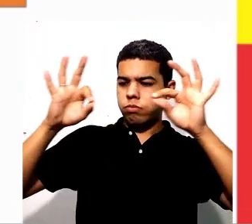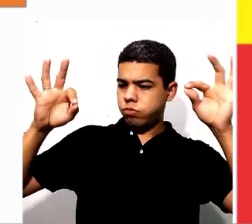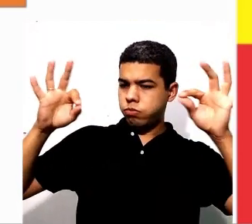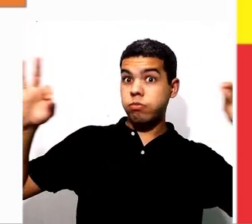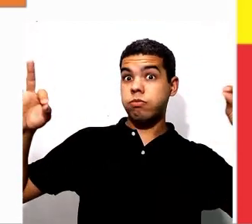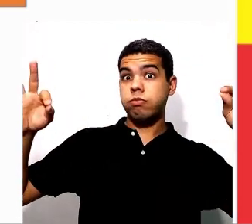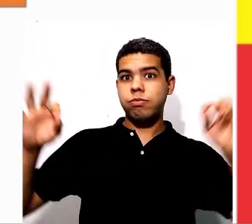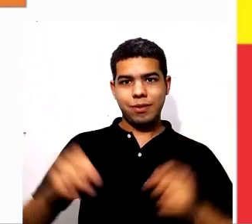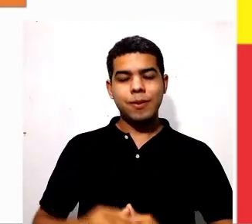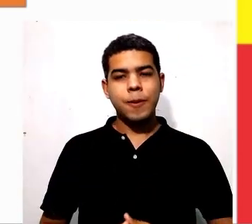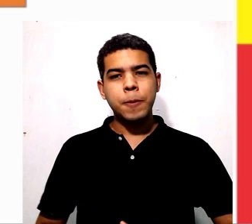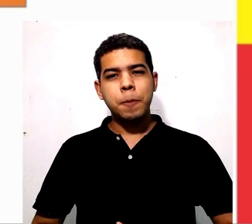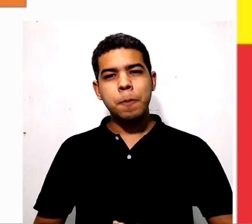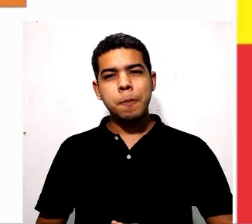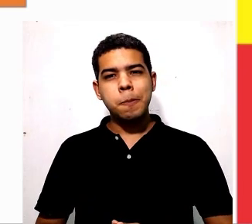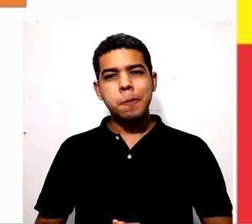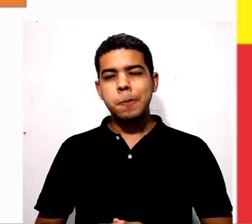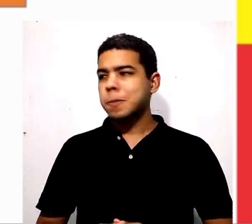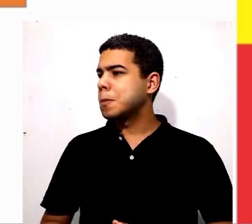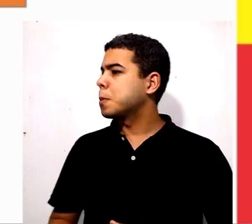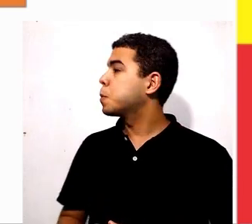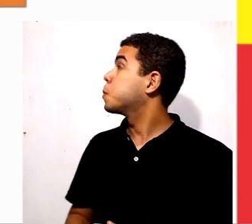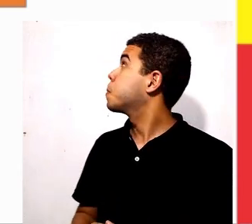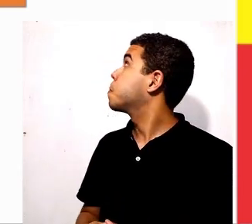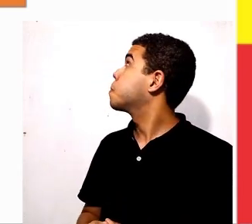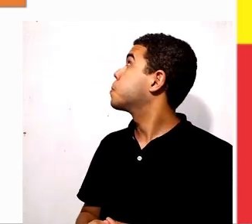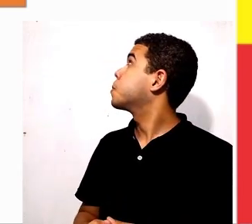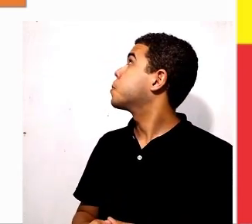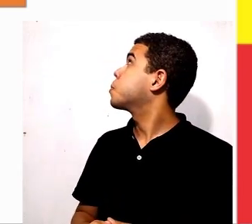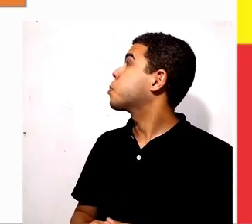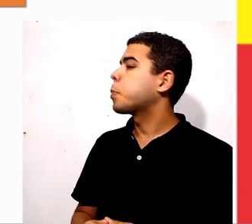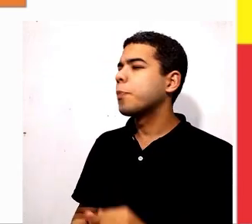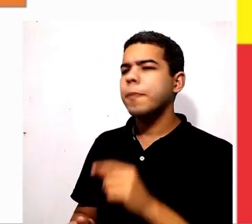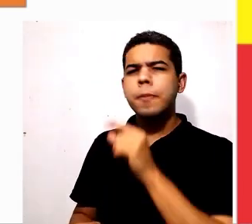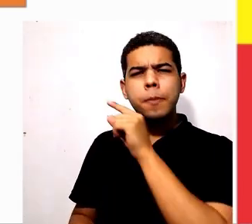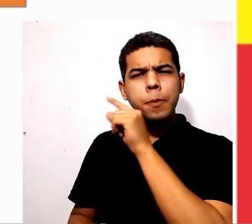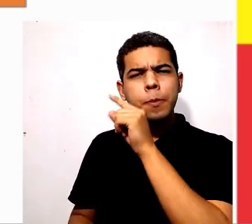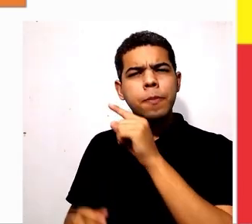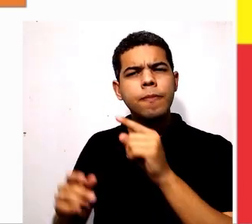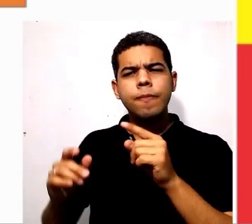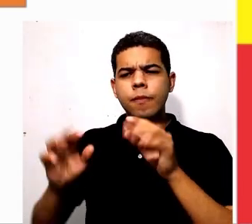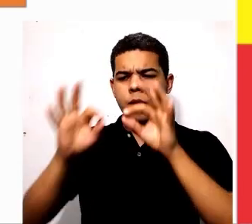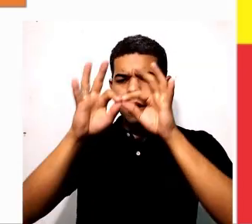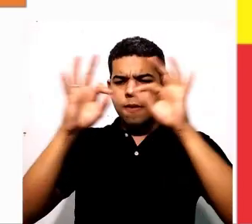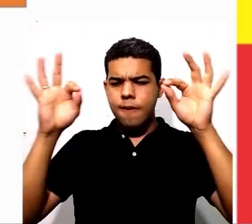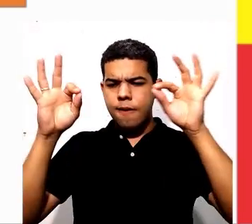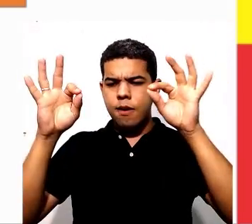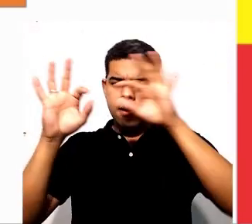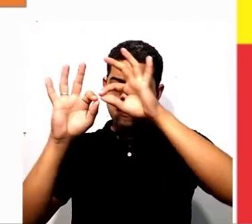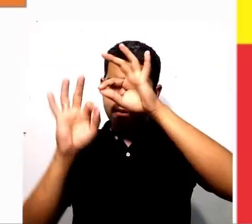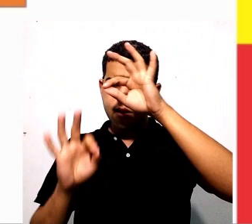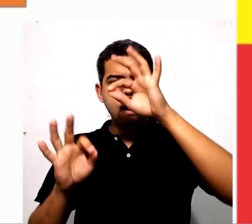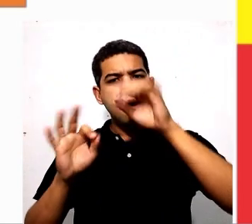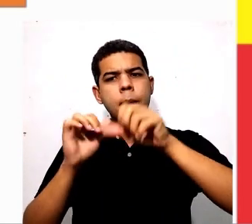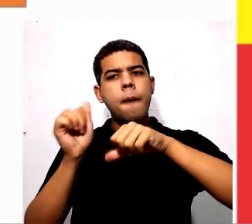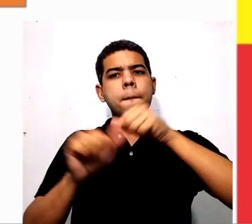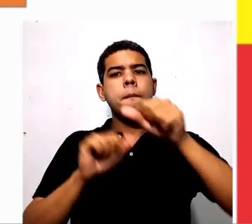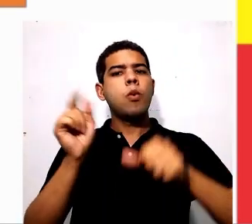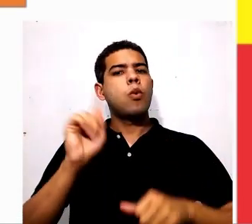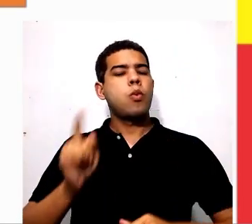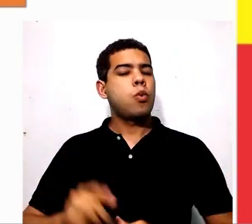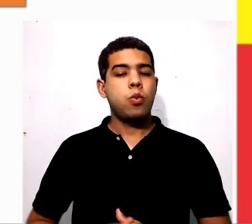estou ampliando a figura. Então, veja aqui. Nesse exemplo, os ângulos não mudam, tá